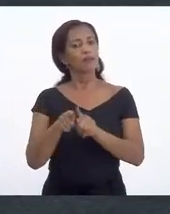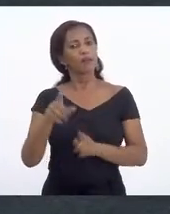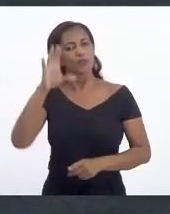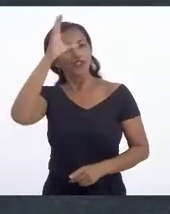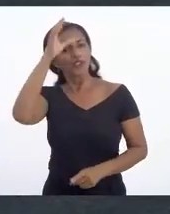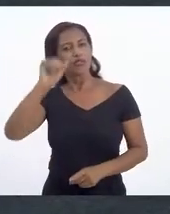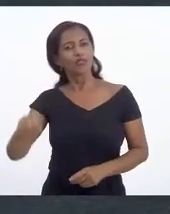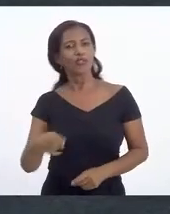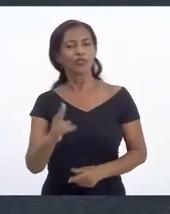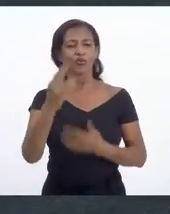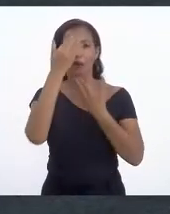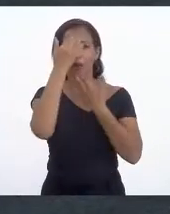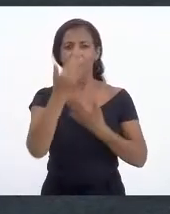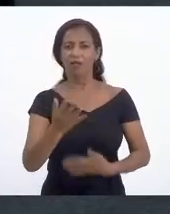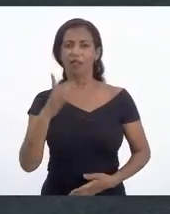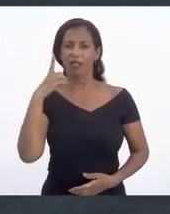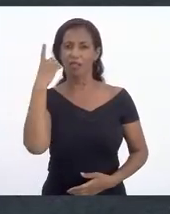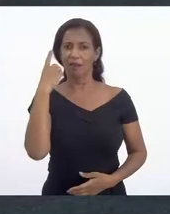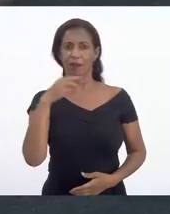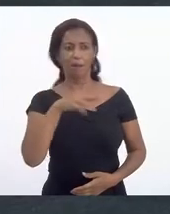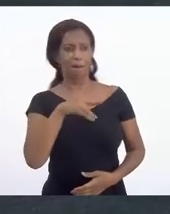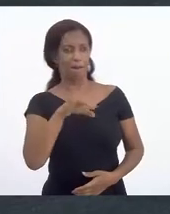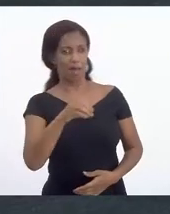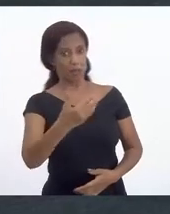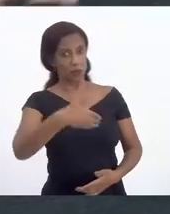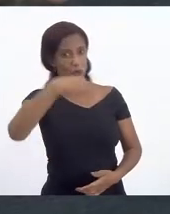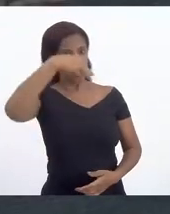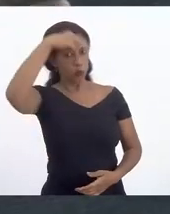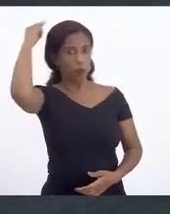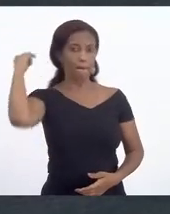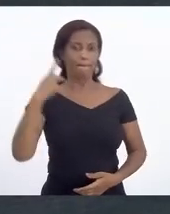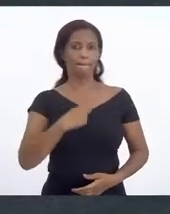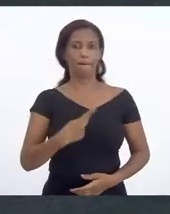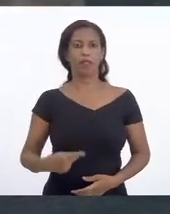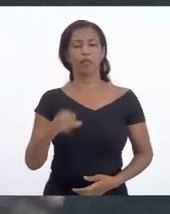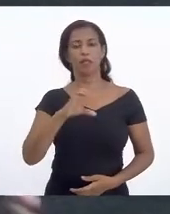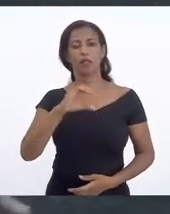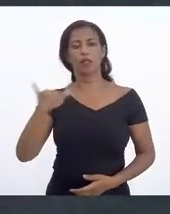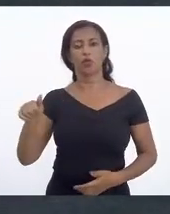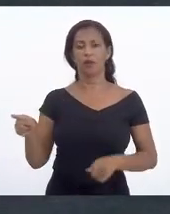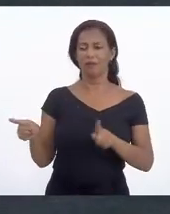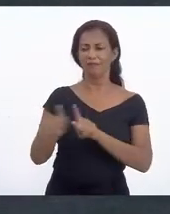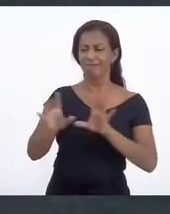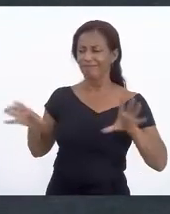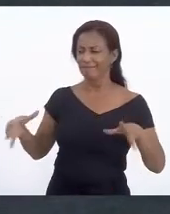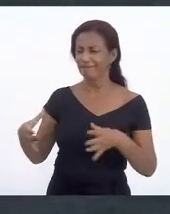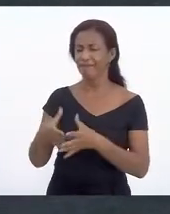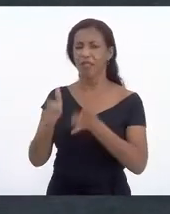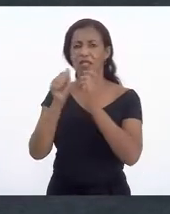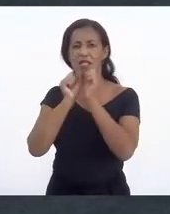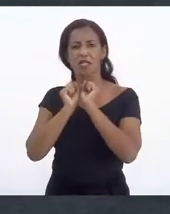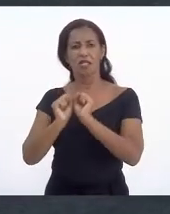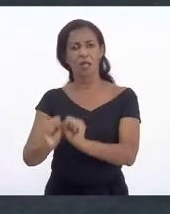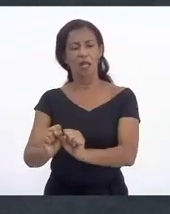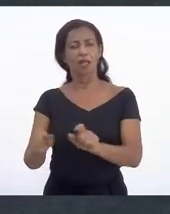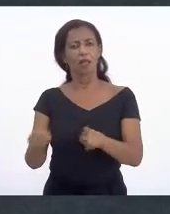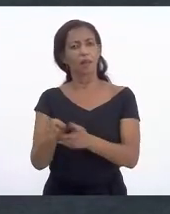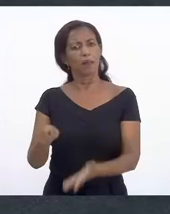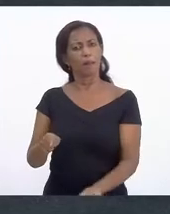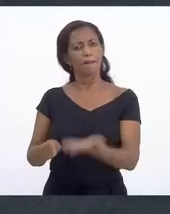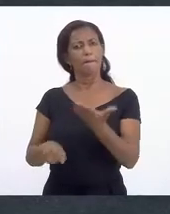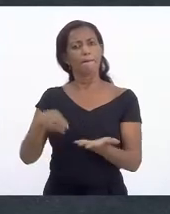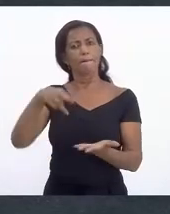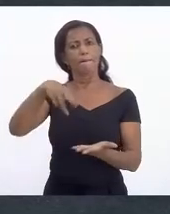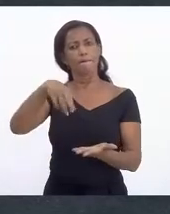Ju, agradecer ao deputado Márcio Pacheco, presidente da CCJ, e à sua assessoria, notadamente a assessora Milena Peixoto, pelo